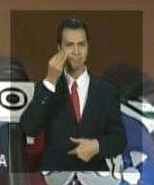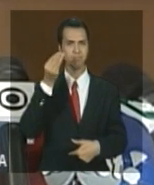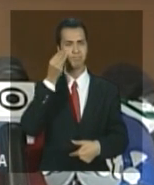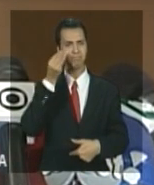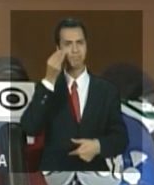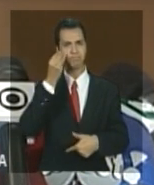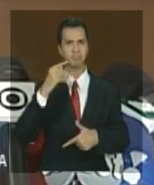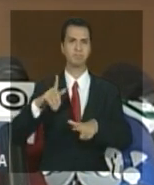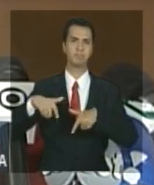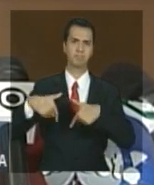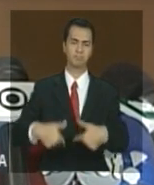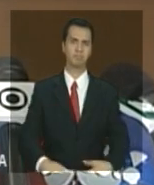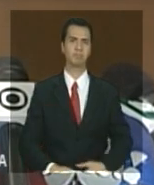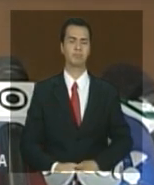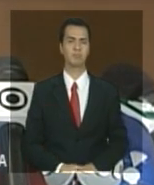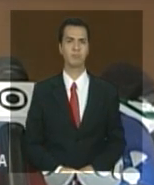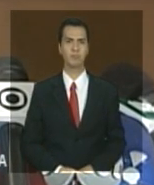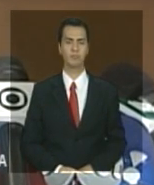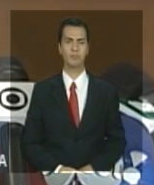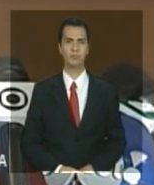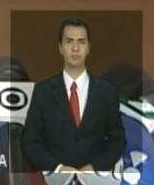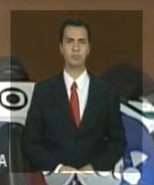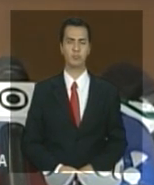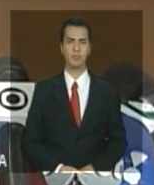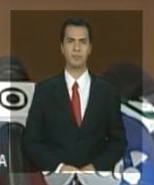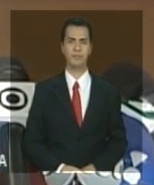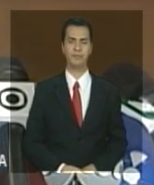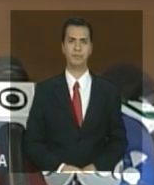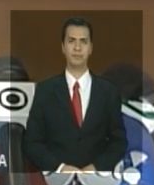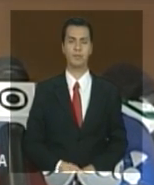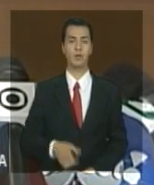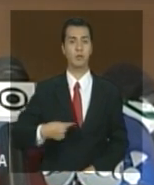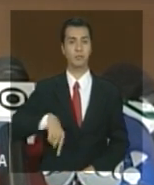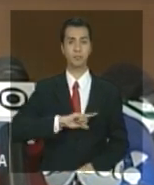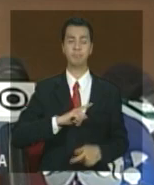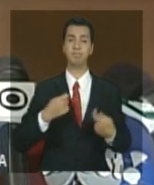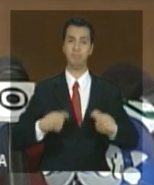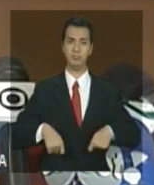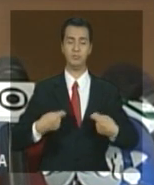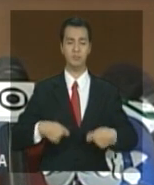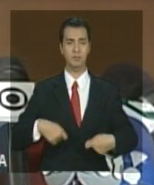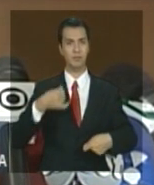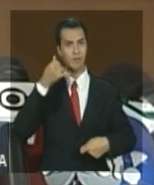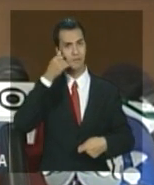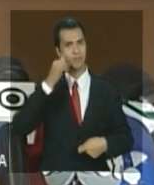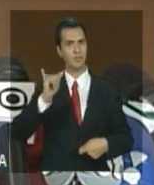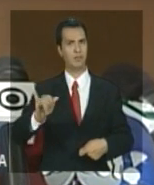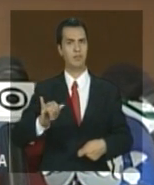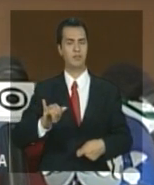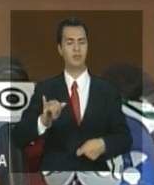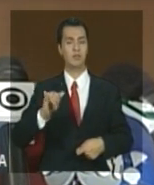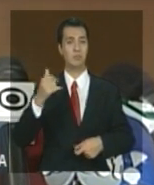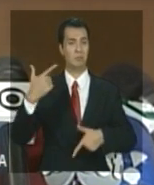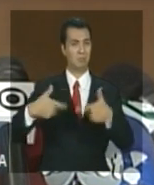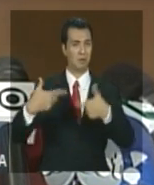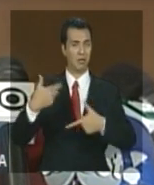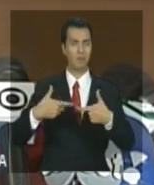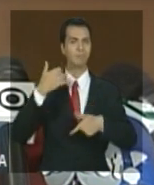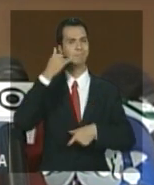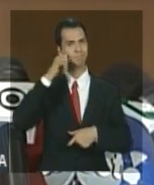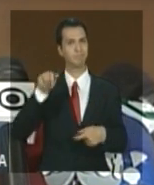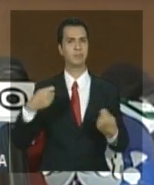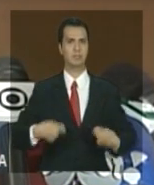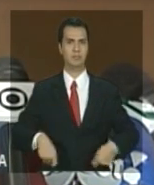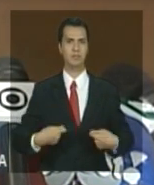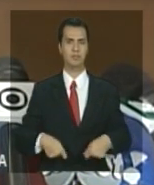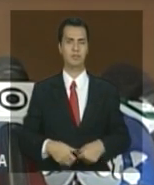determinados no sentido de que a gente deve evitar sempre o conflito. E